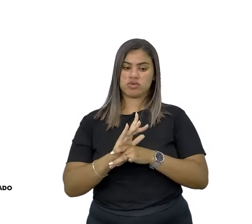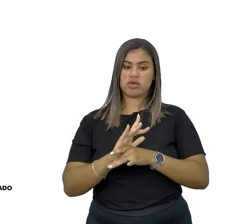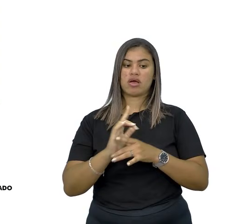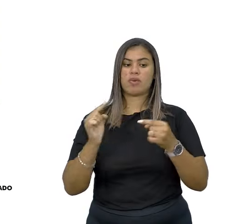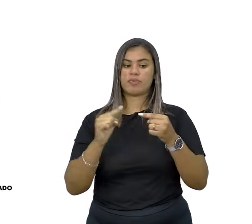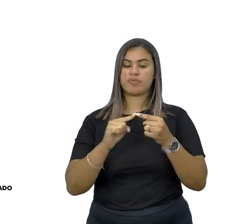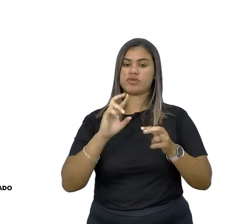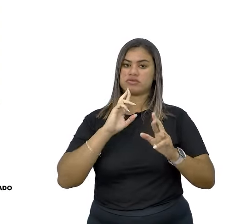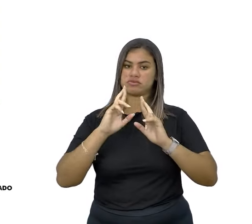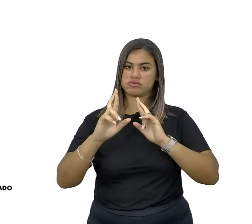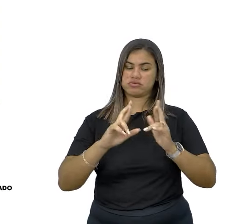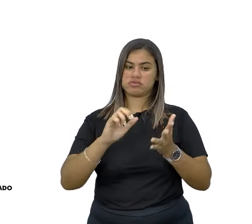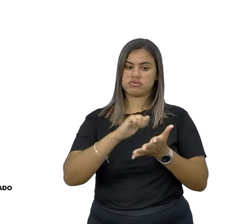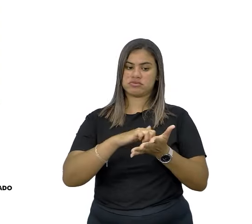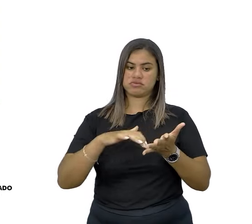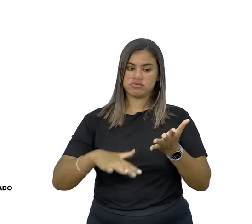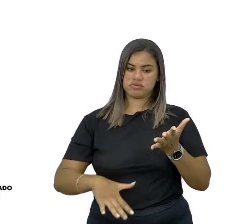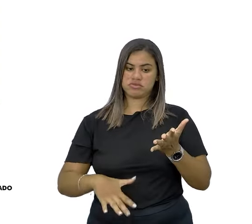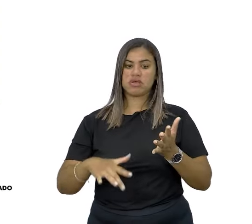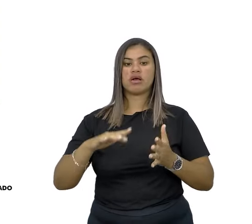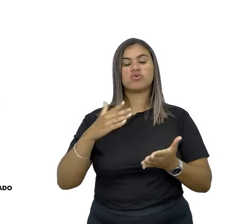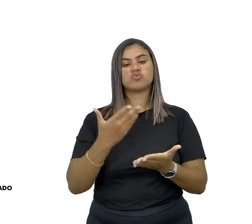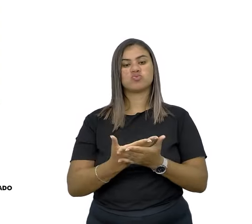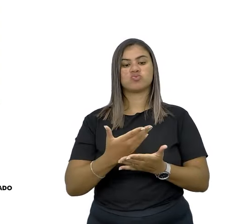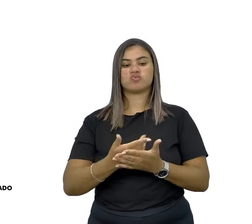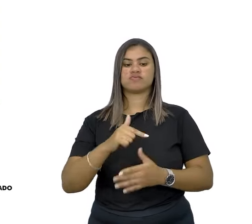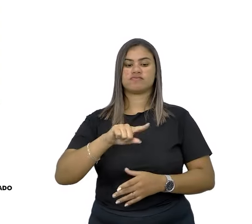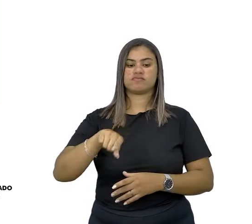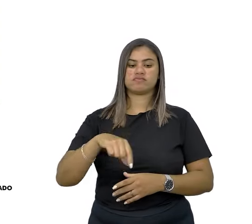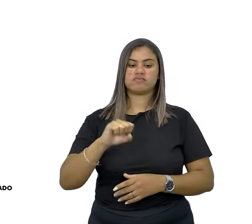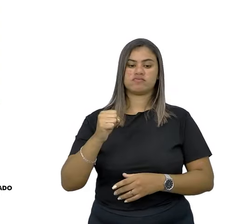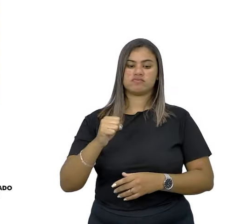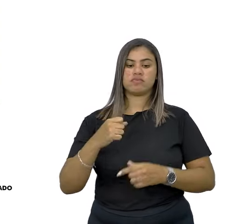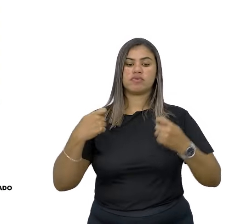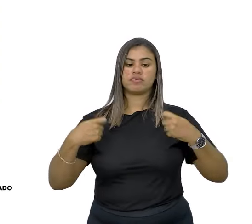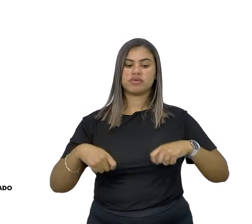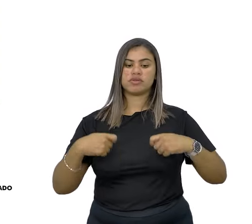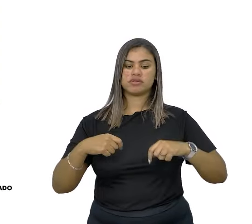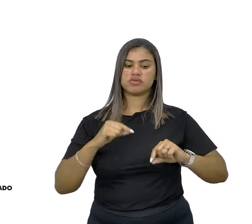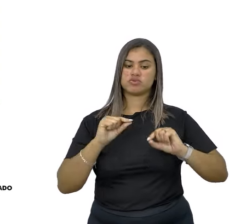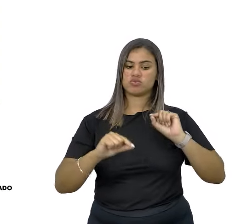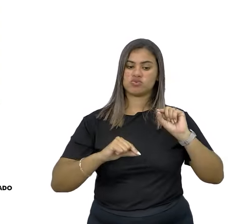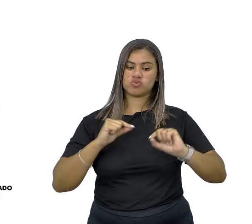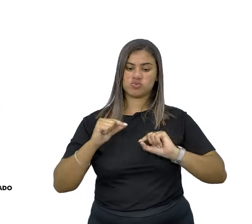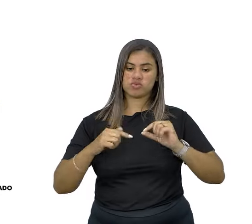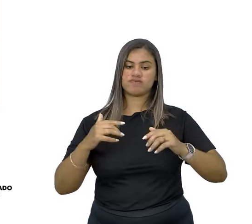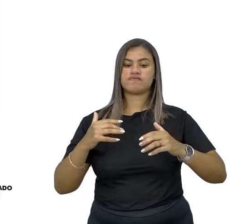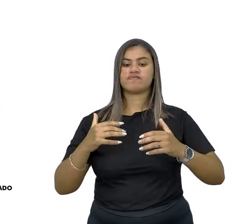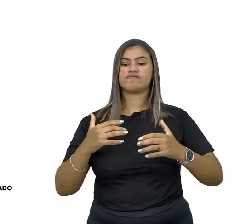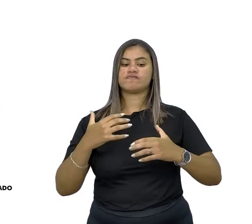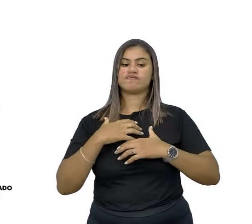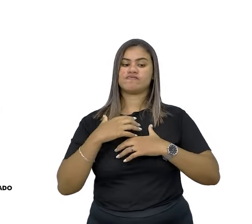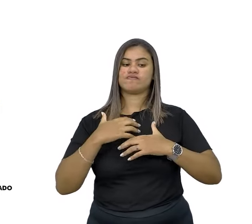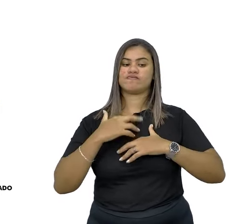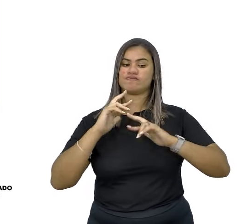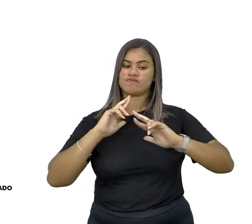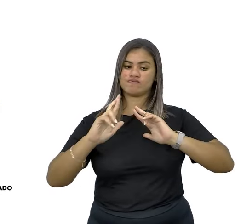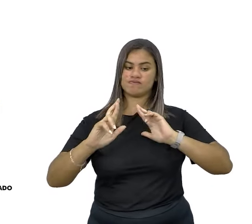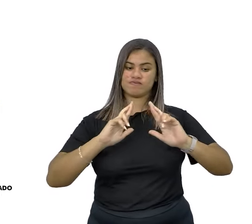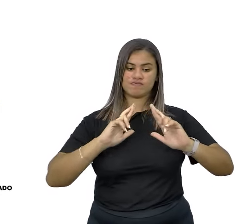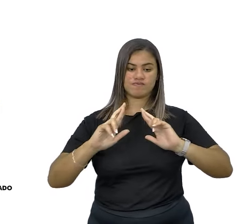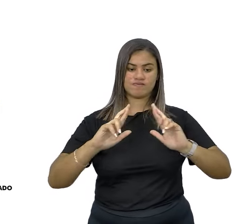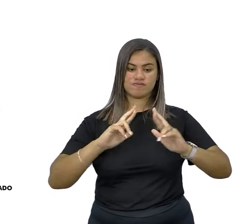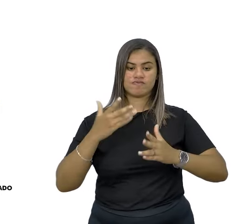da resolução das atividades propostas para as aulas 7 e 8 deverá se articular no sentido de sistematizar